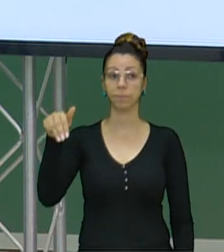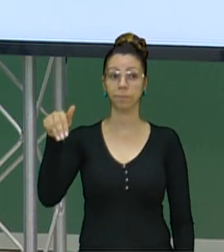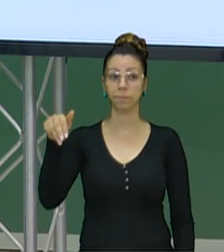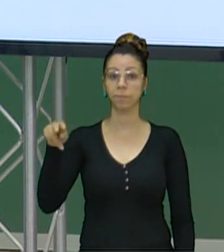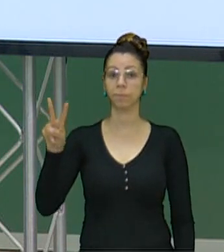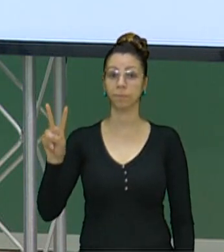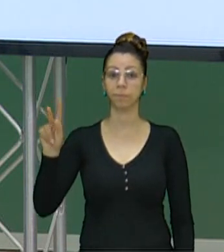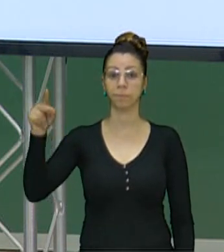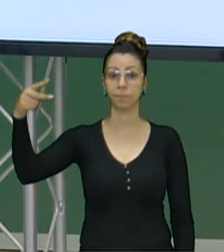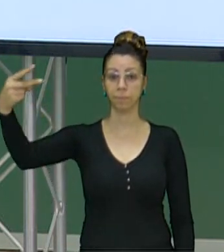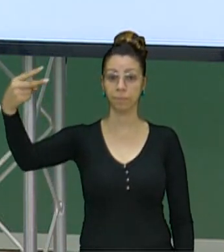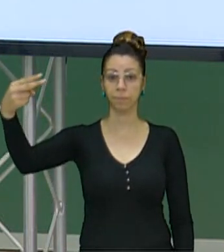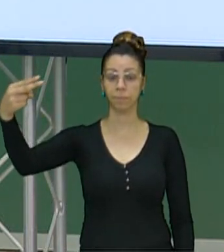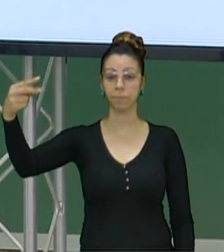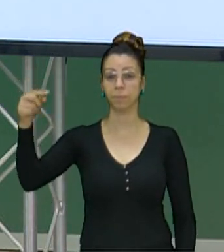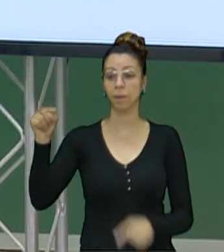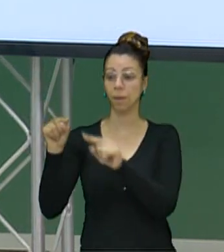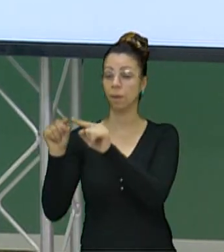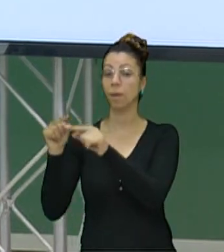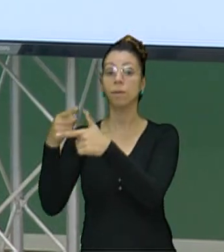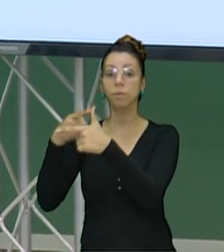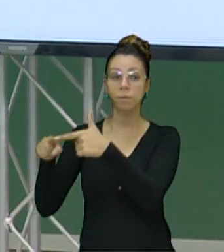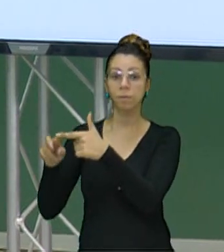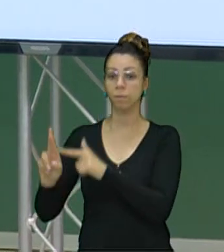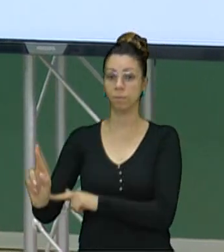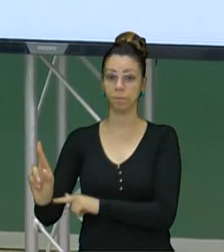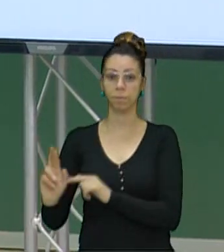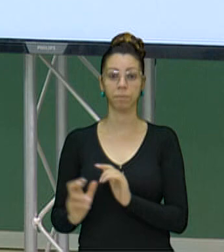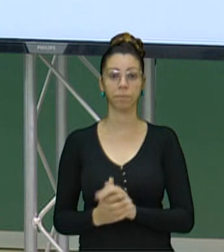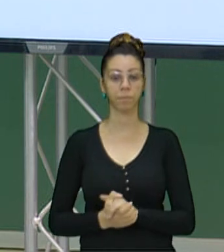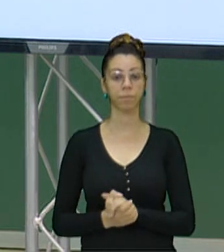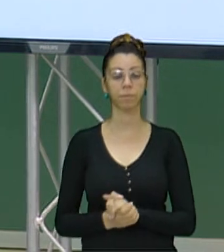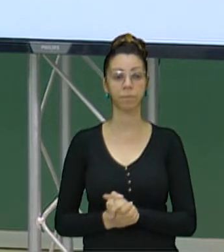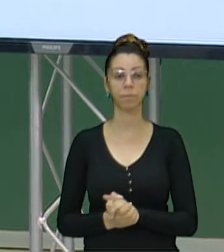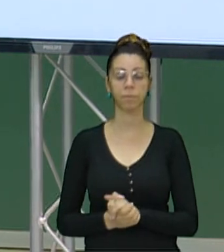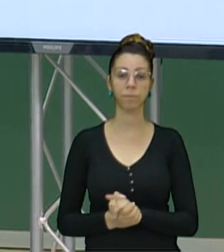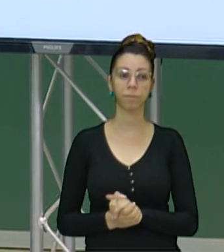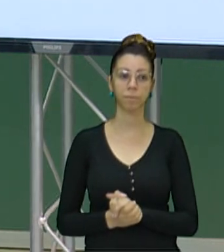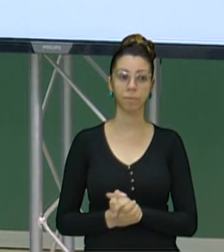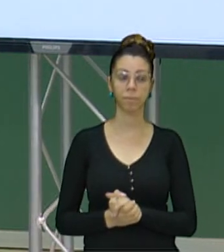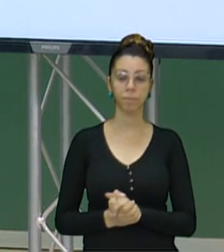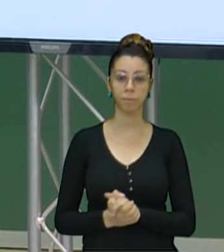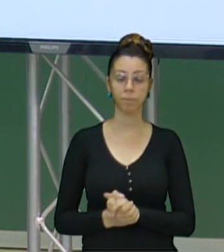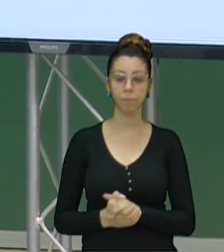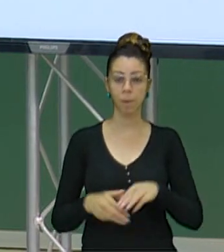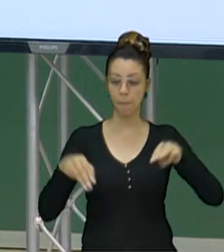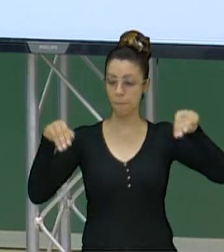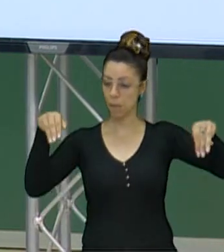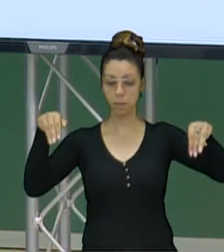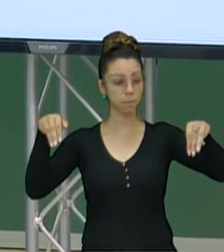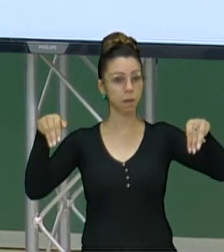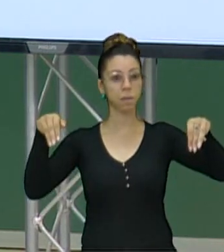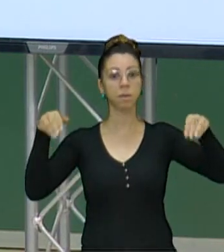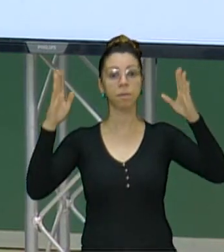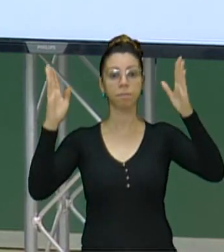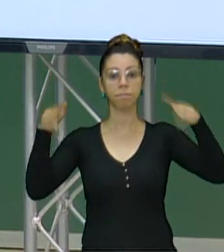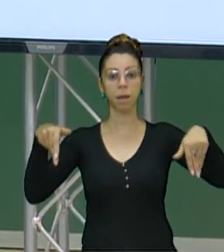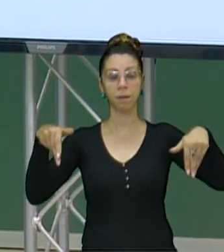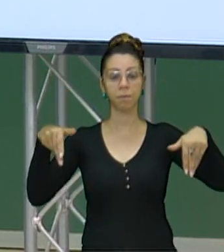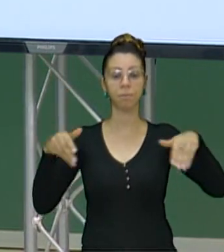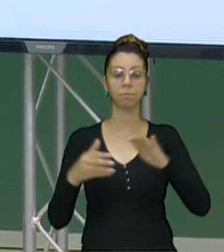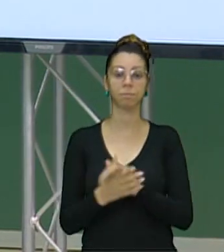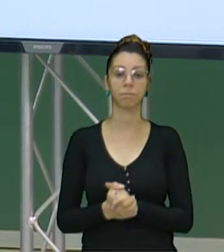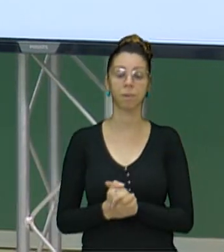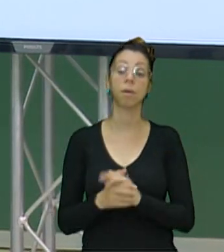a velocidade ao quadrado dividido pelo raio. O que eu posso fazer? Olha aqui, ó, cortar as massas, né? Então, por isso que o exercício não me deu